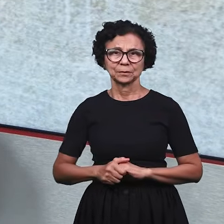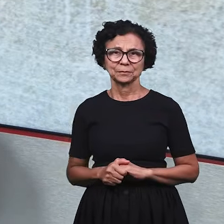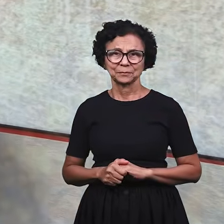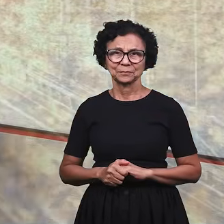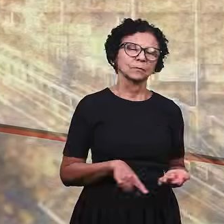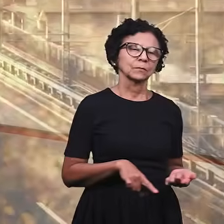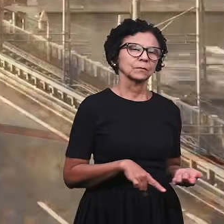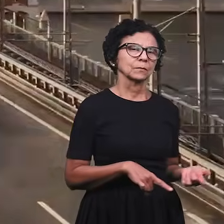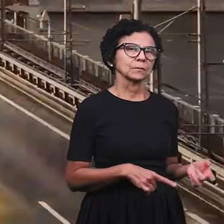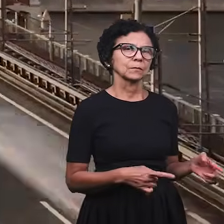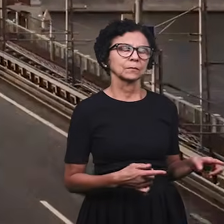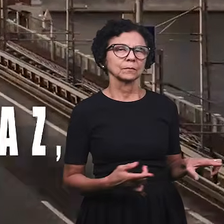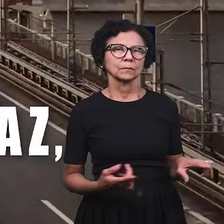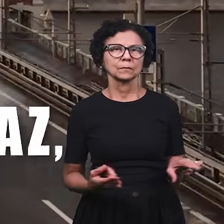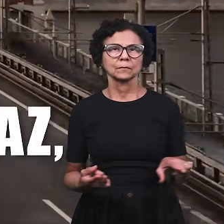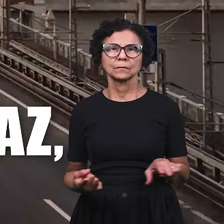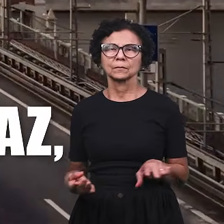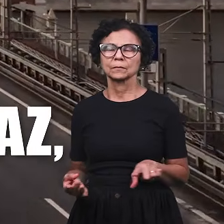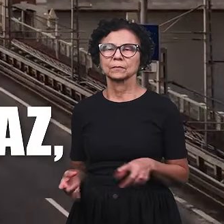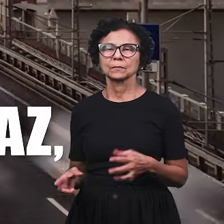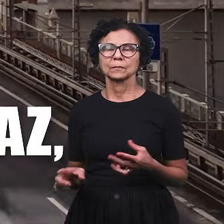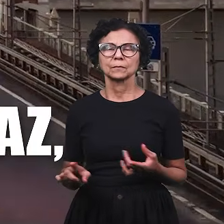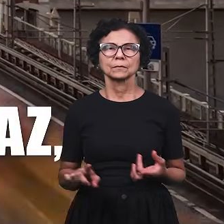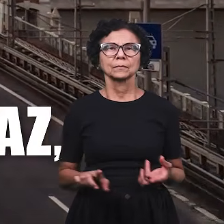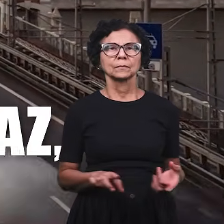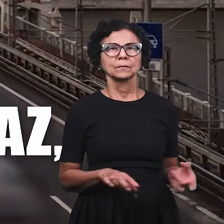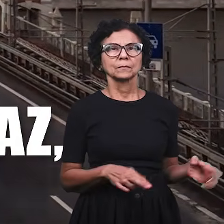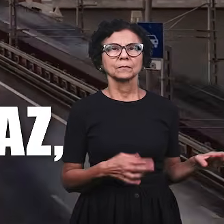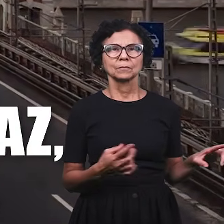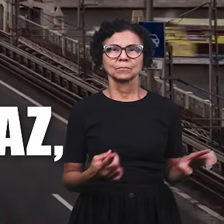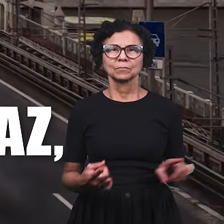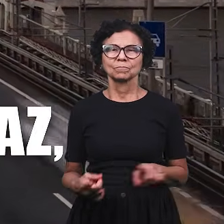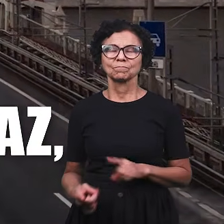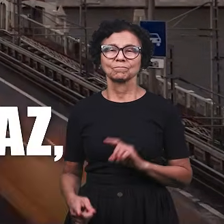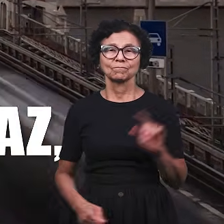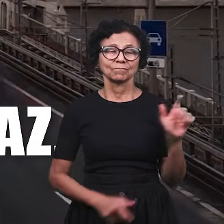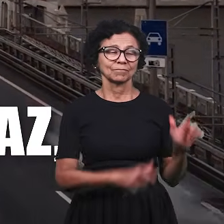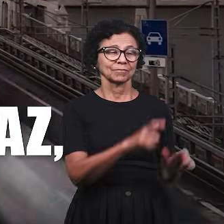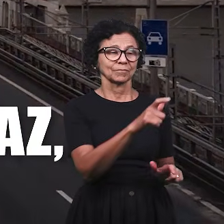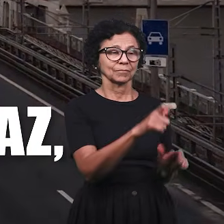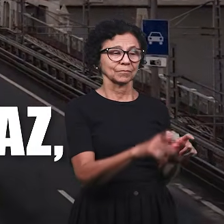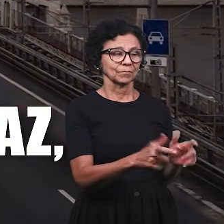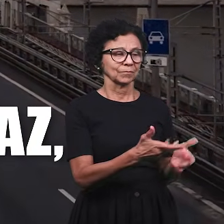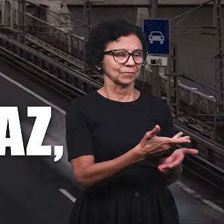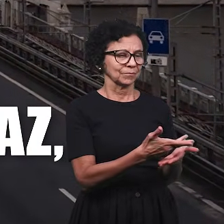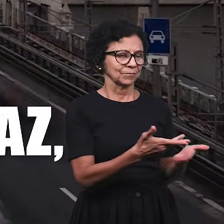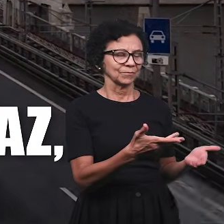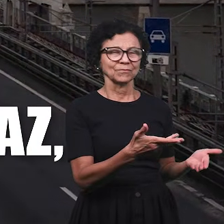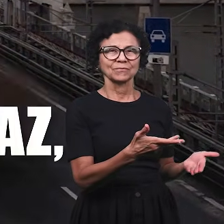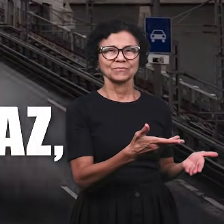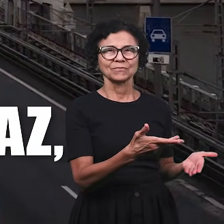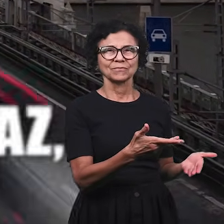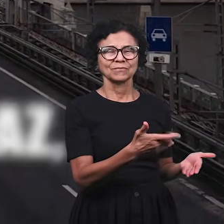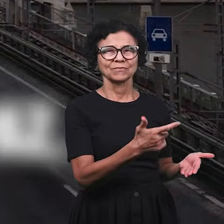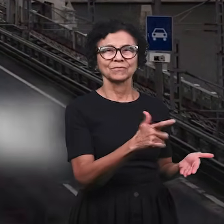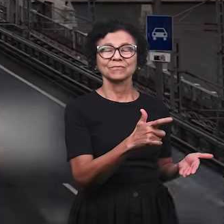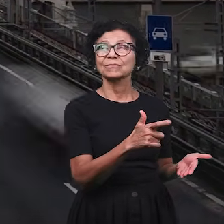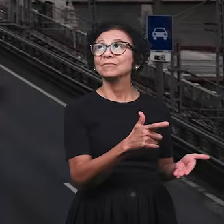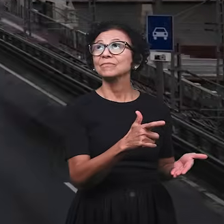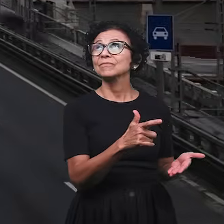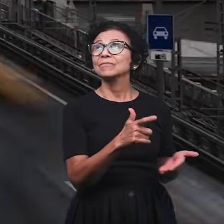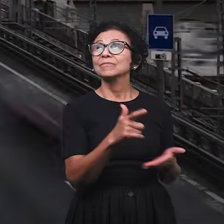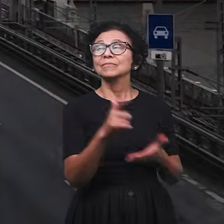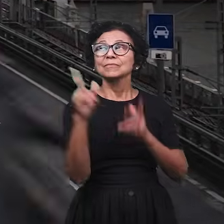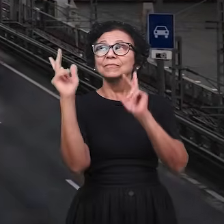Senhor Jesus. Este mundo não tem a sua